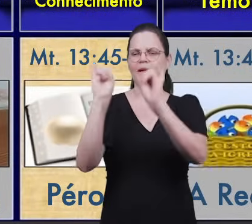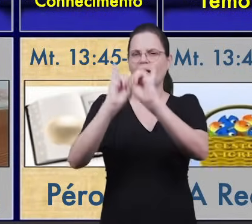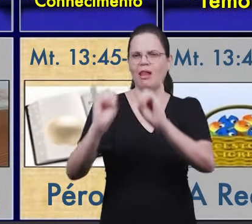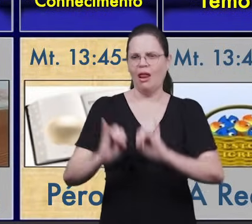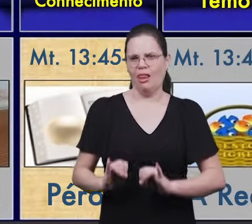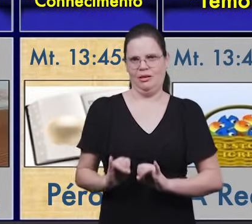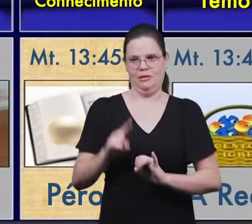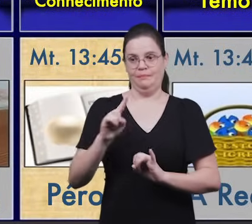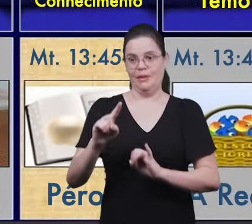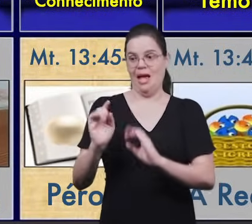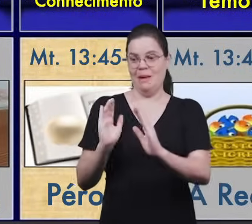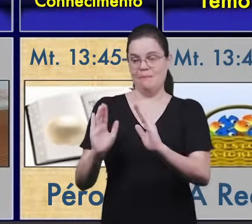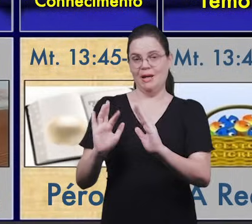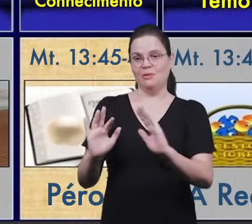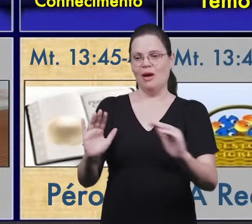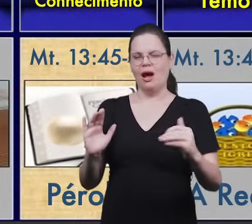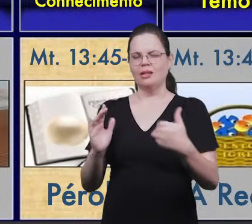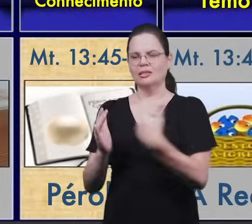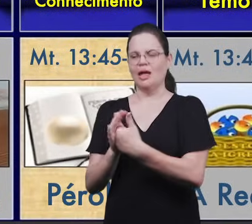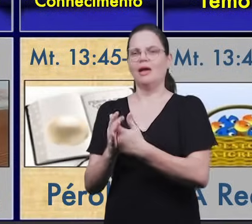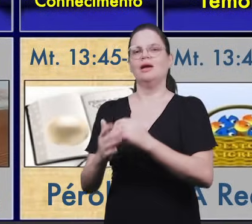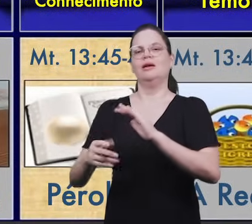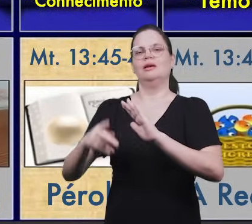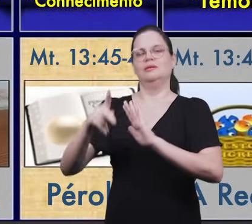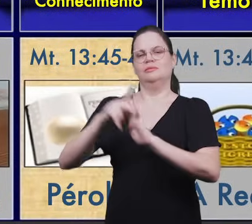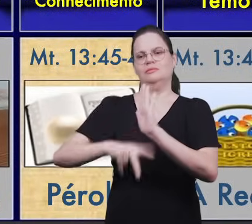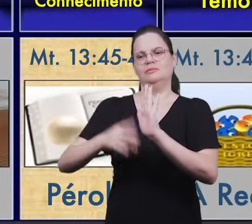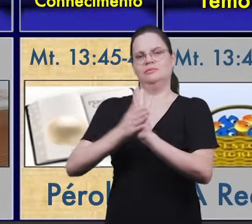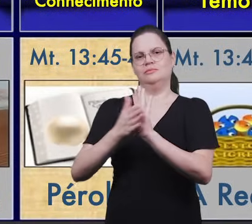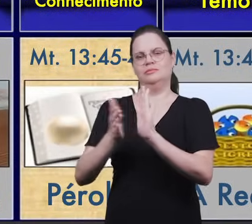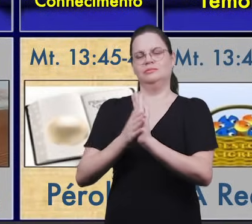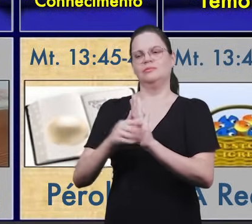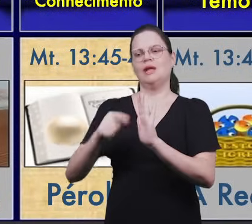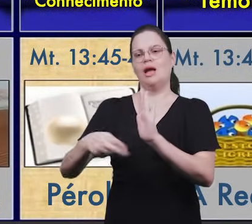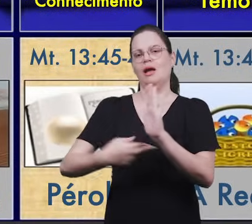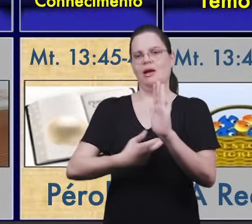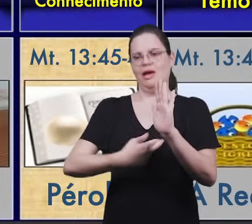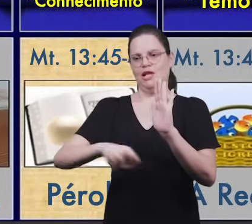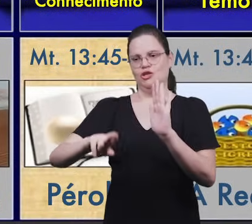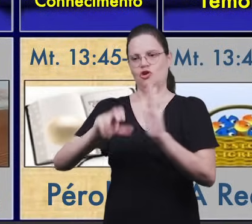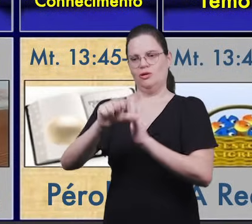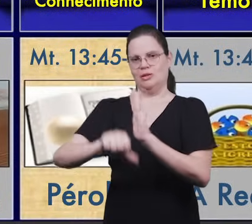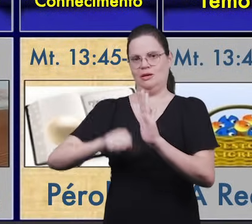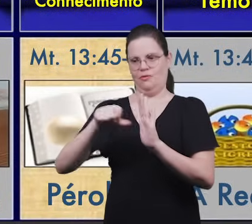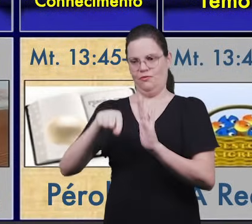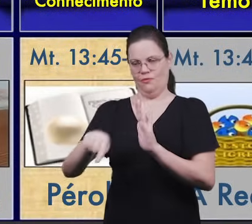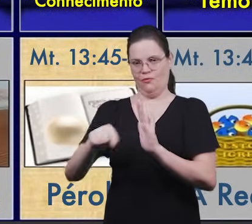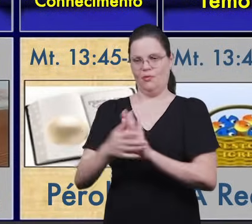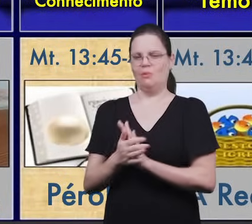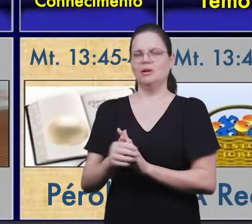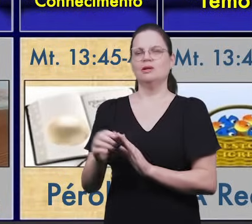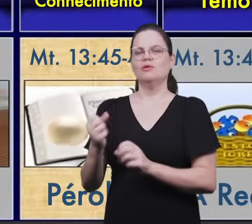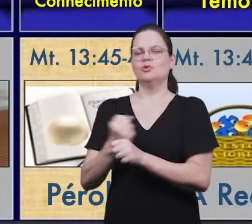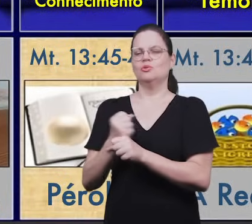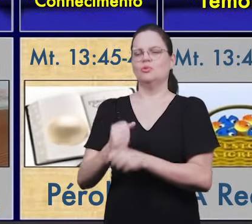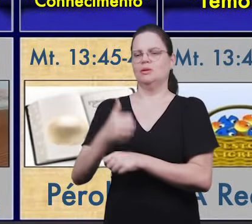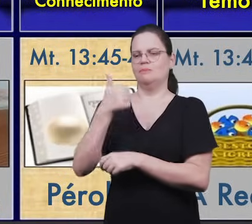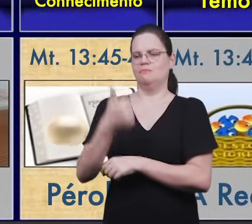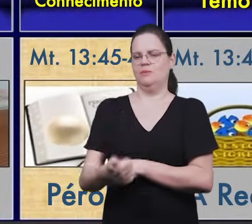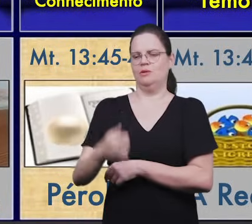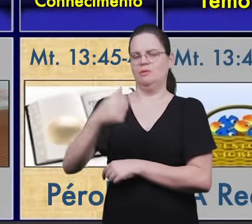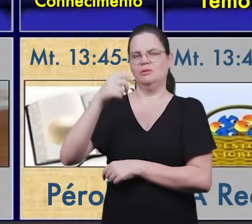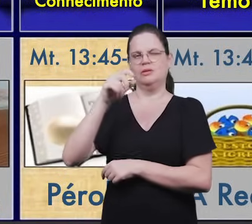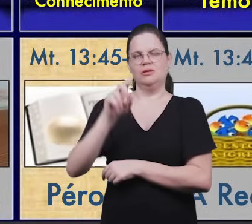a Reforma. As teses de Lutero lá da Reforma em 1517. E depois Sardes vai